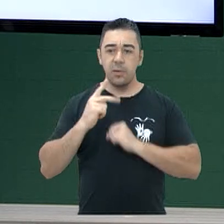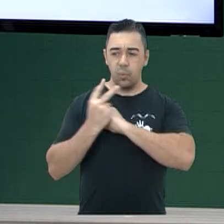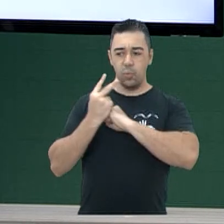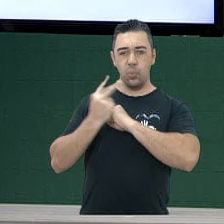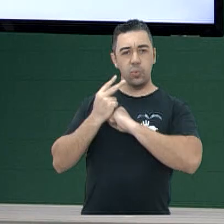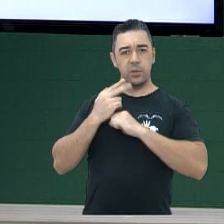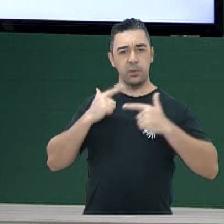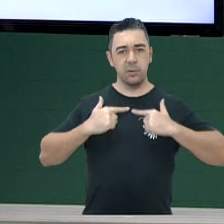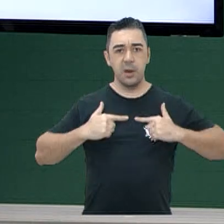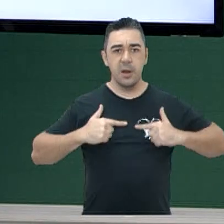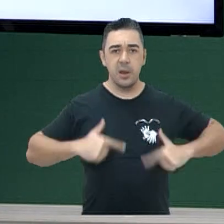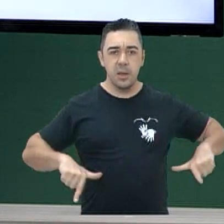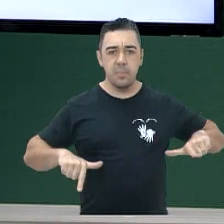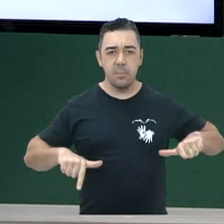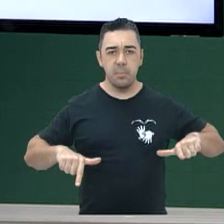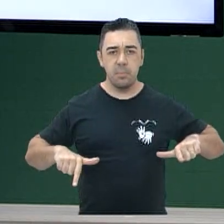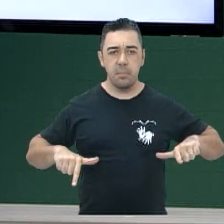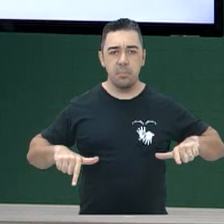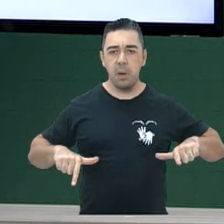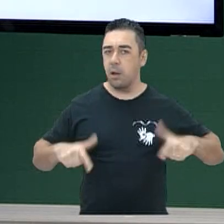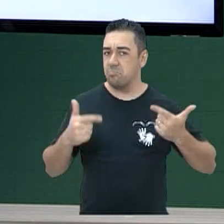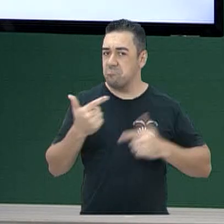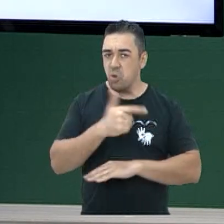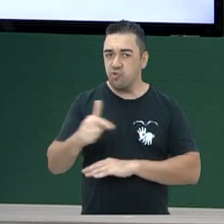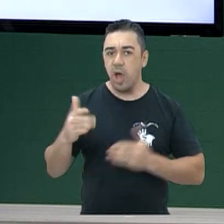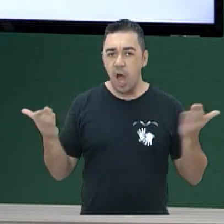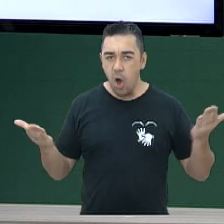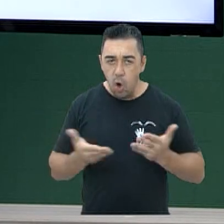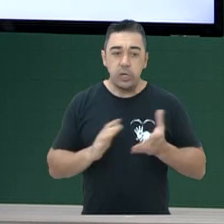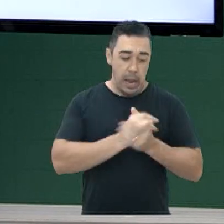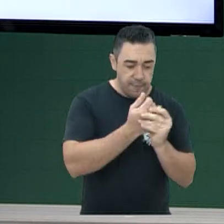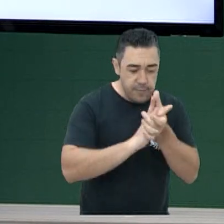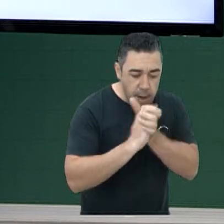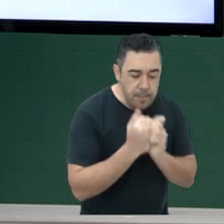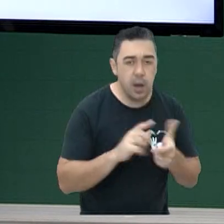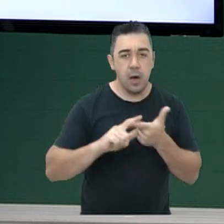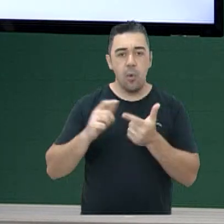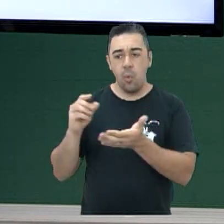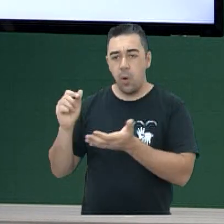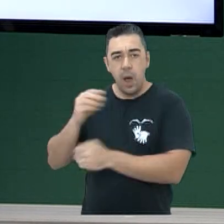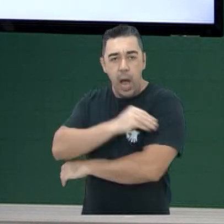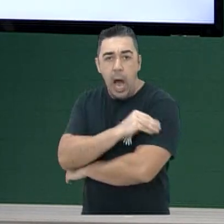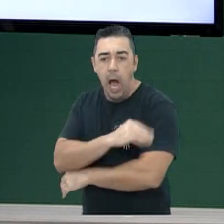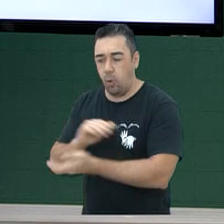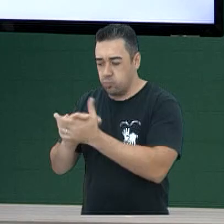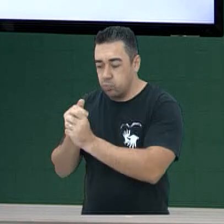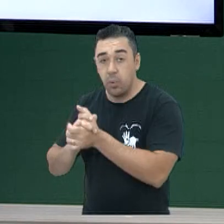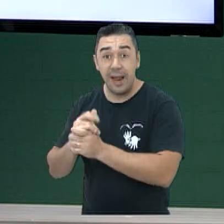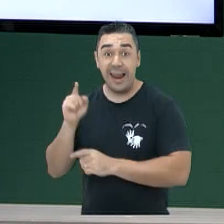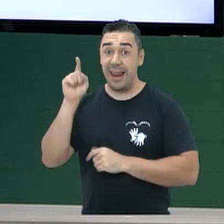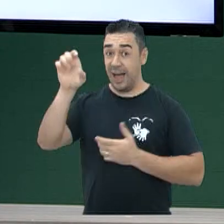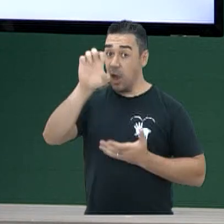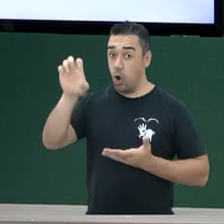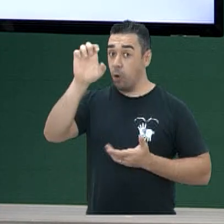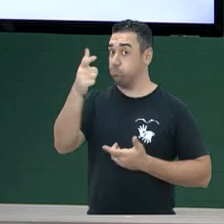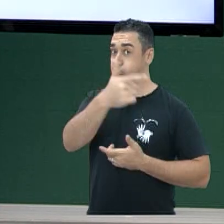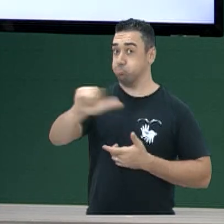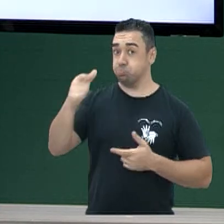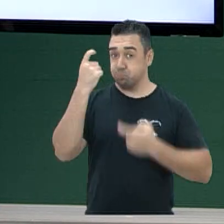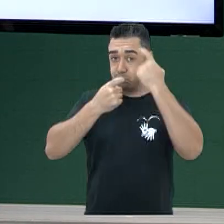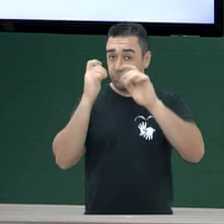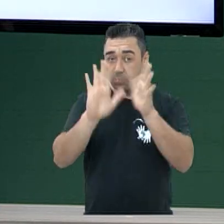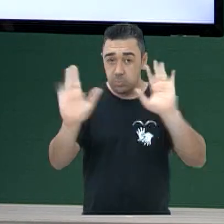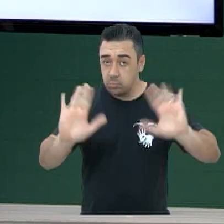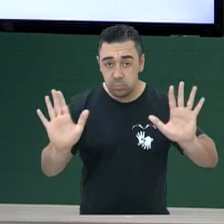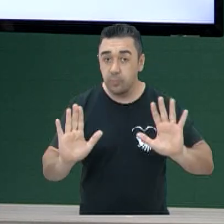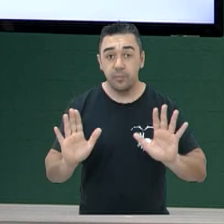tem uma preocupação com a nossa higiene, passar álcool em gel, lavar as mãos, tomar banho, o povo europeu não tinha essa